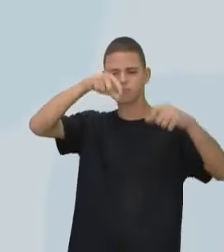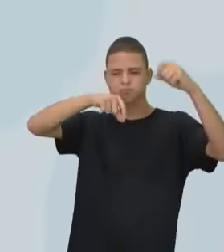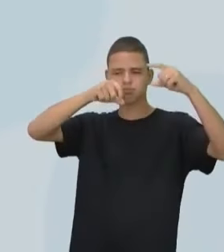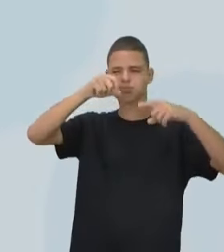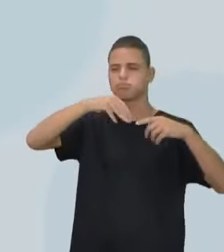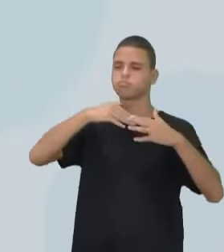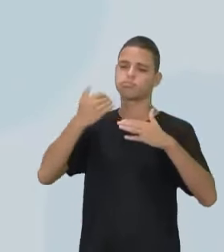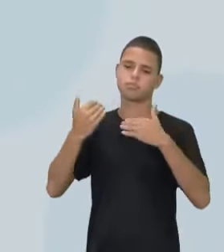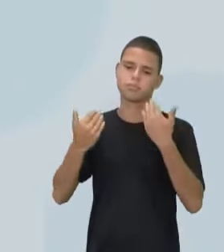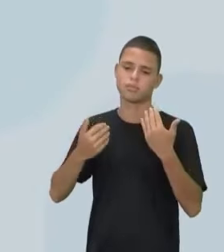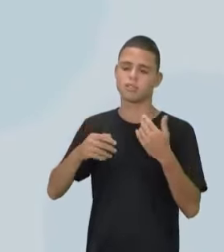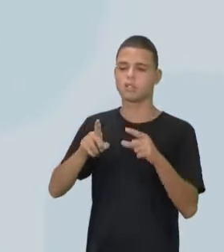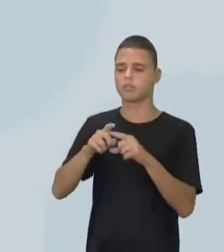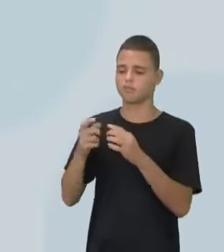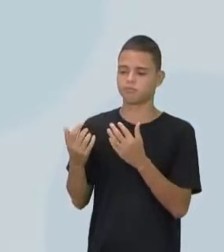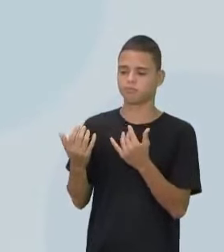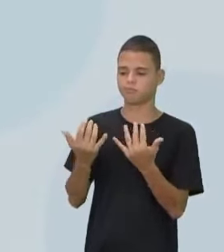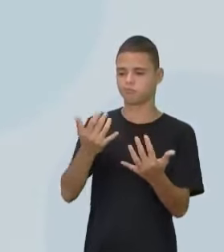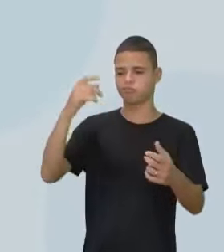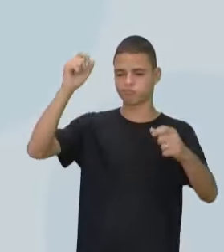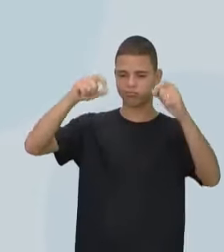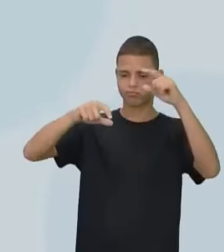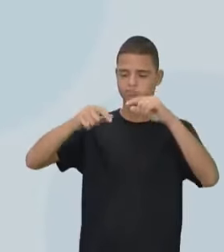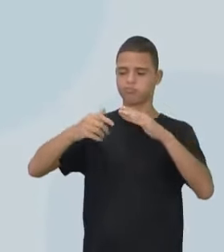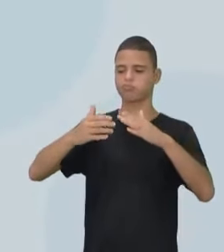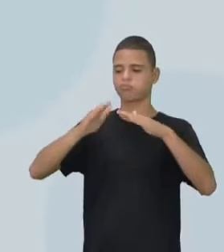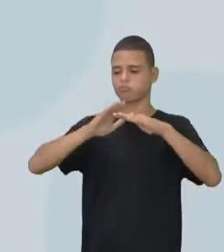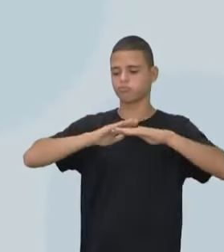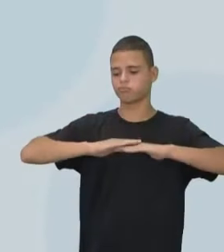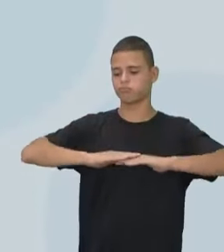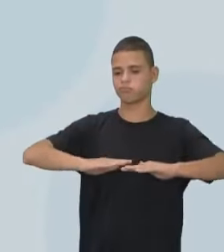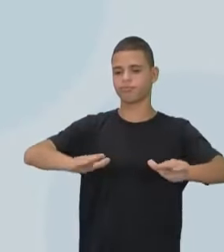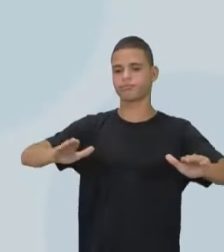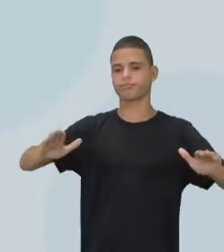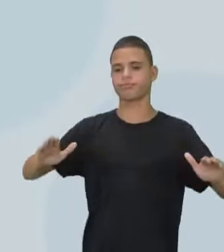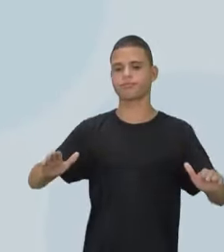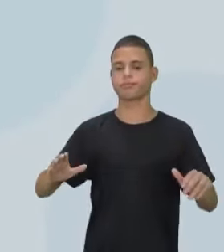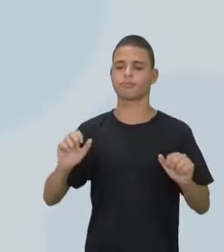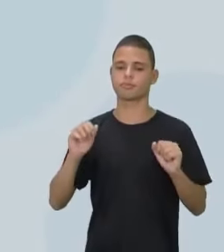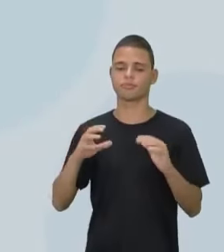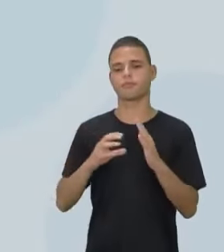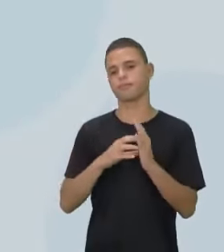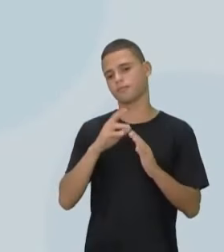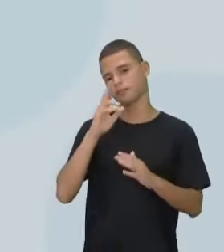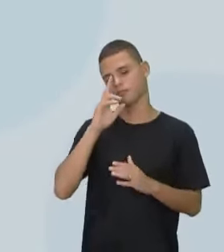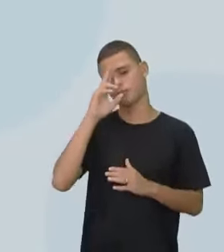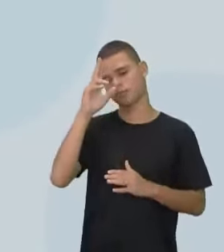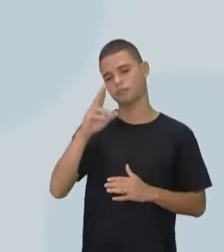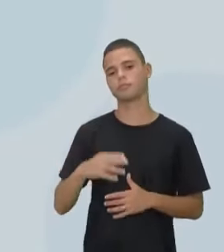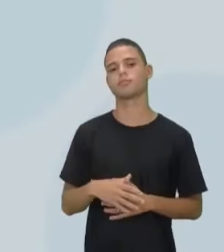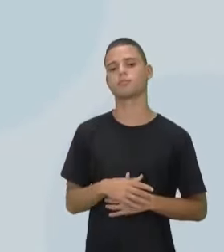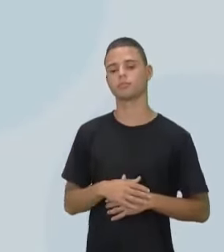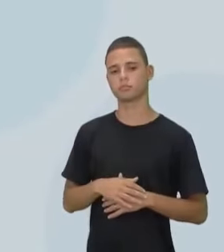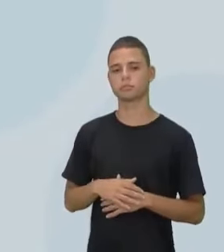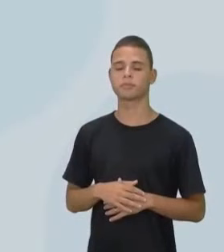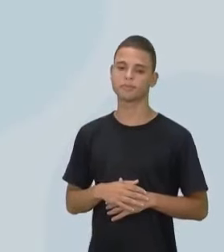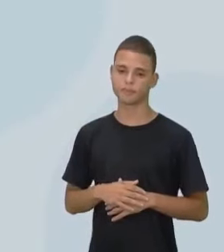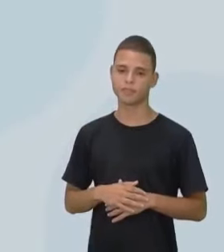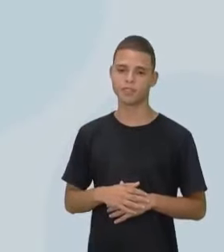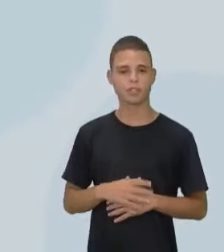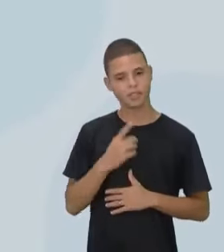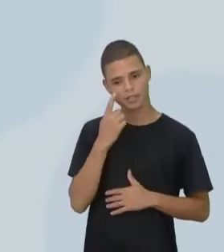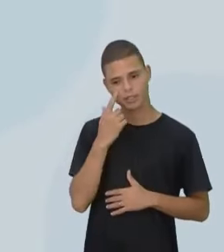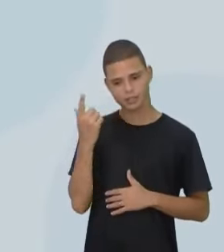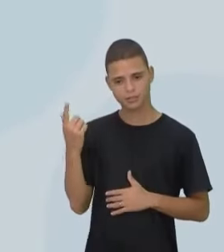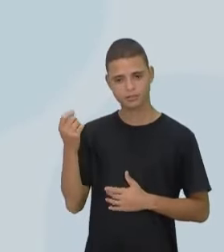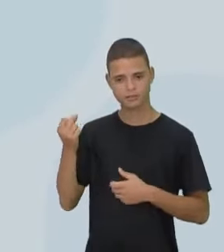pasto, né? Então pode ter um impacto que configure um desastre também. Certo, chama atenção aí para esse carro,